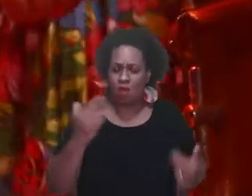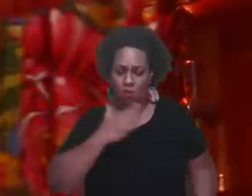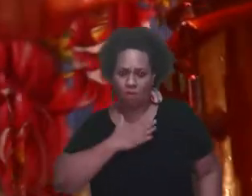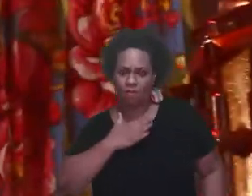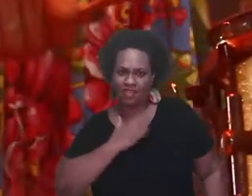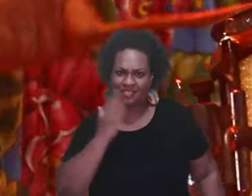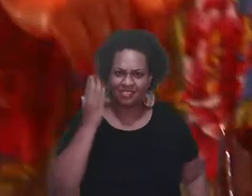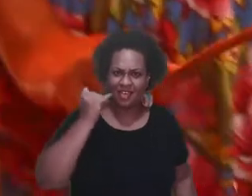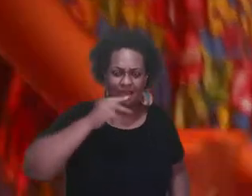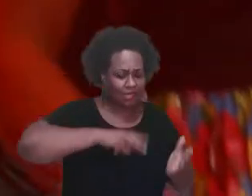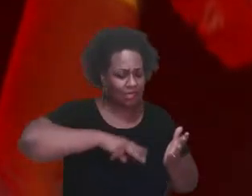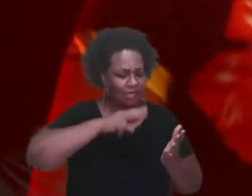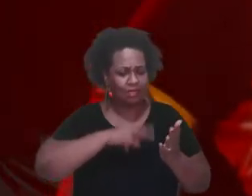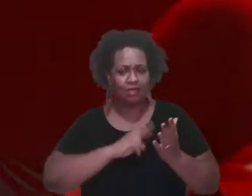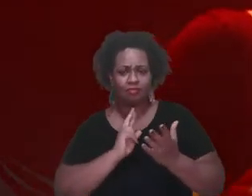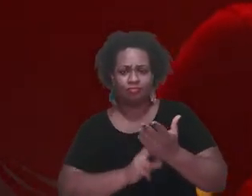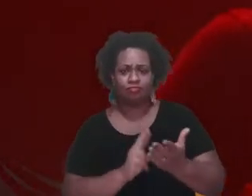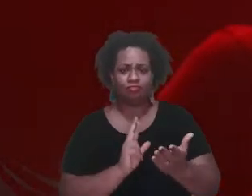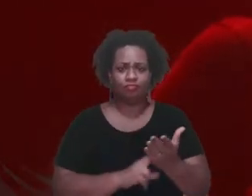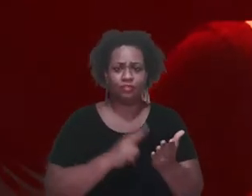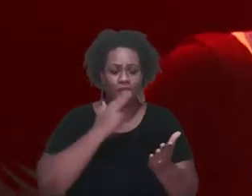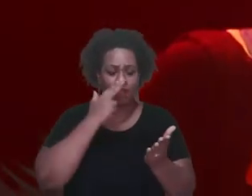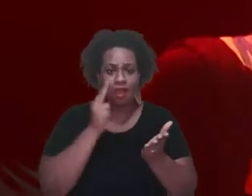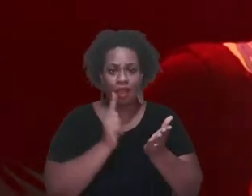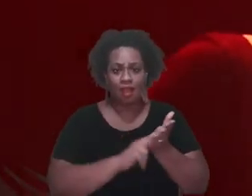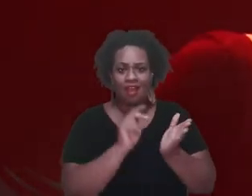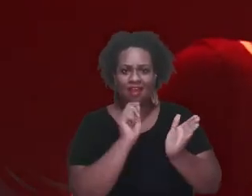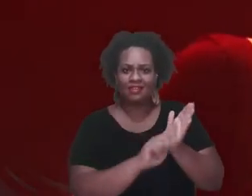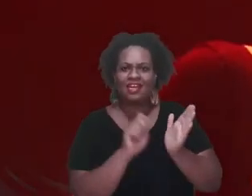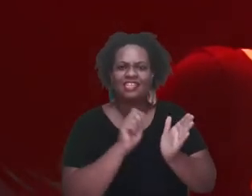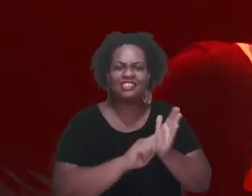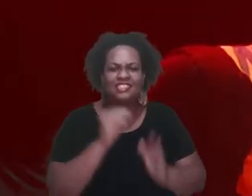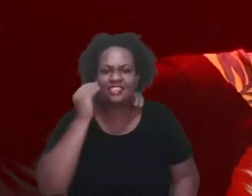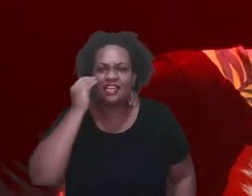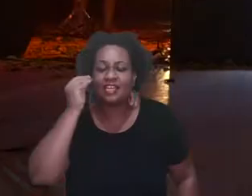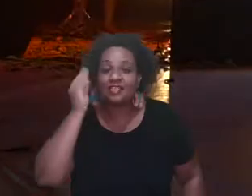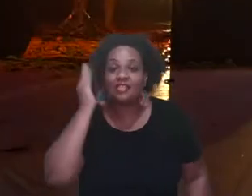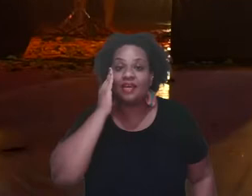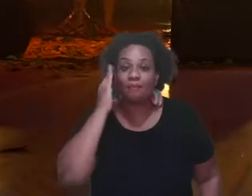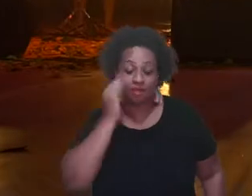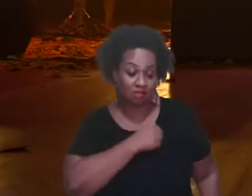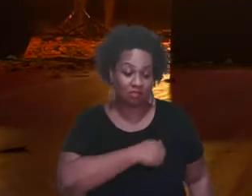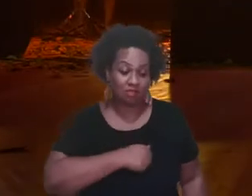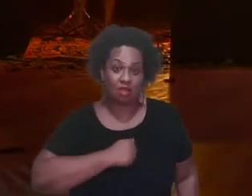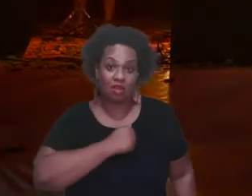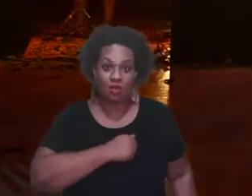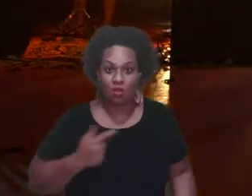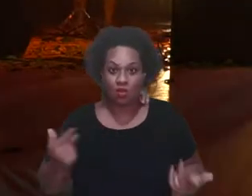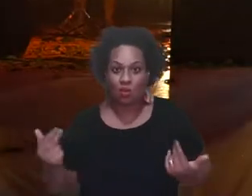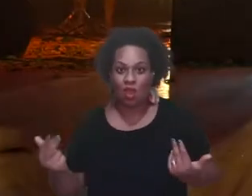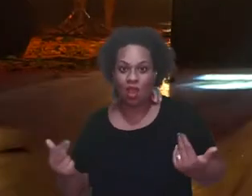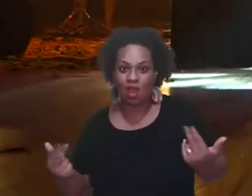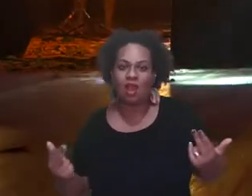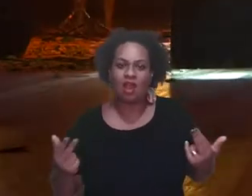igual a pinha a responder à tua capinha só para ver se sua área é